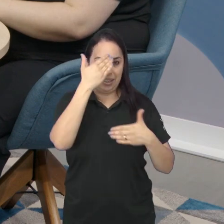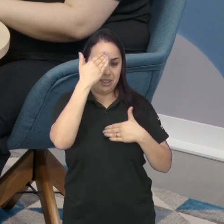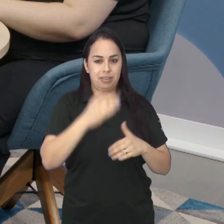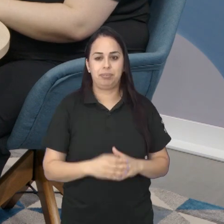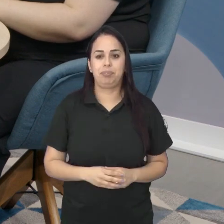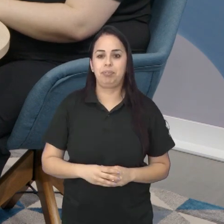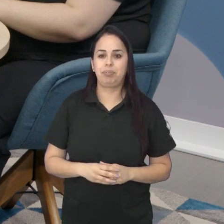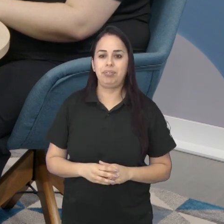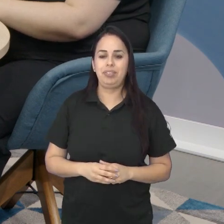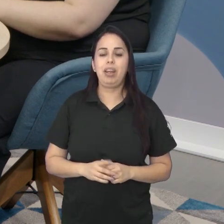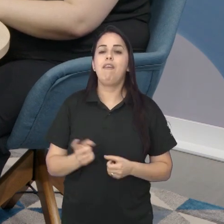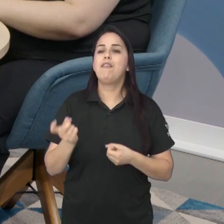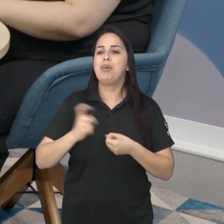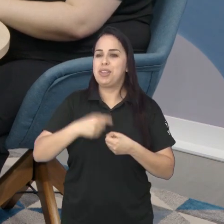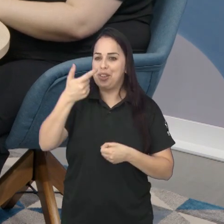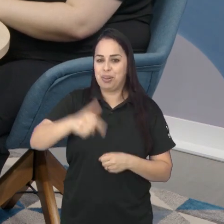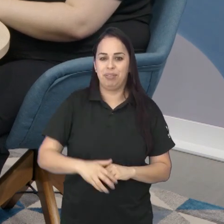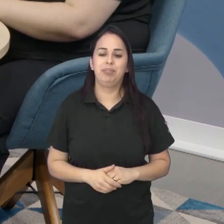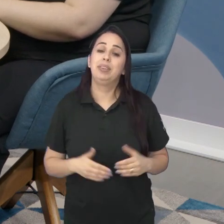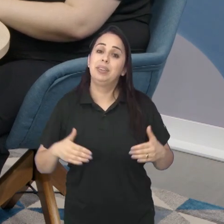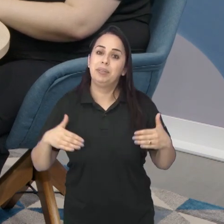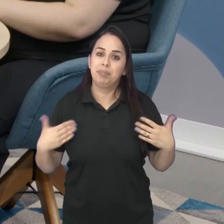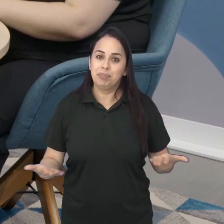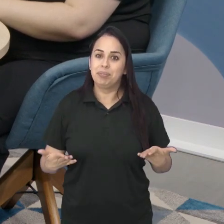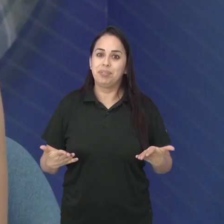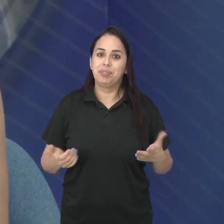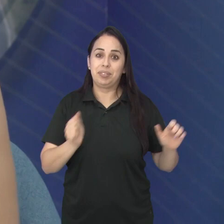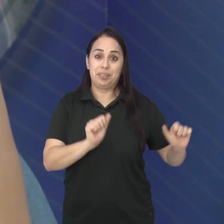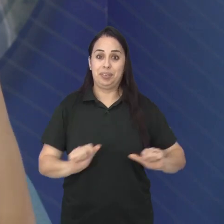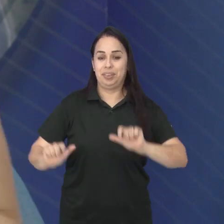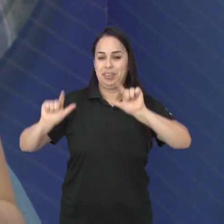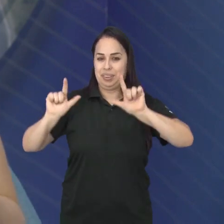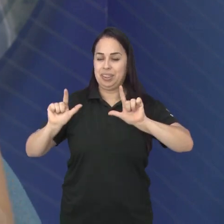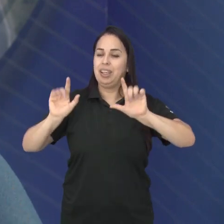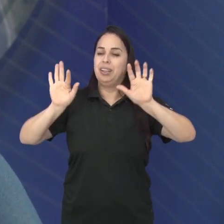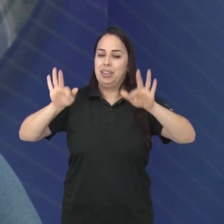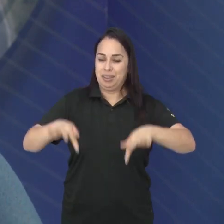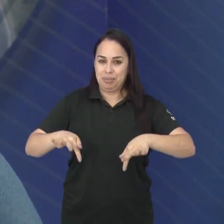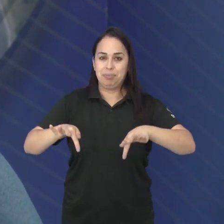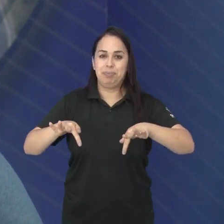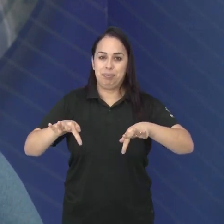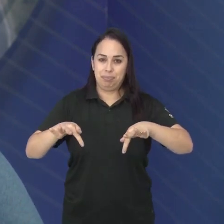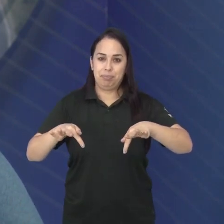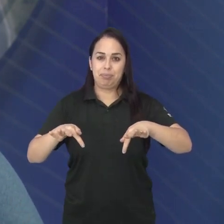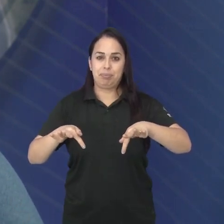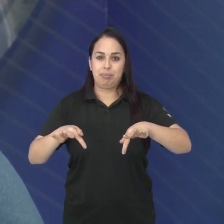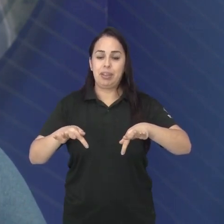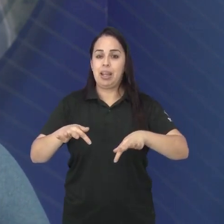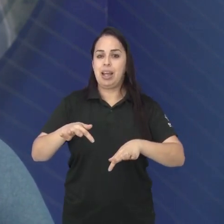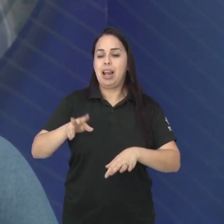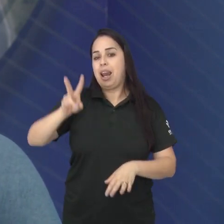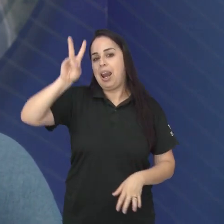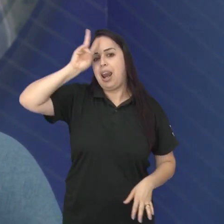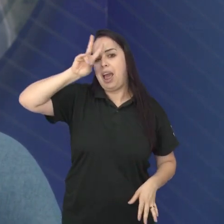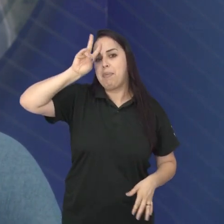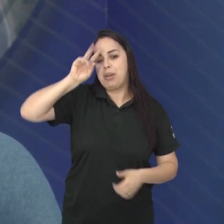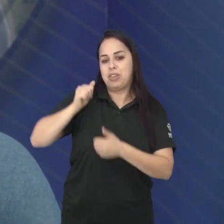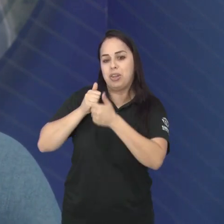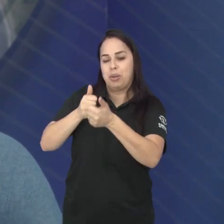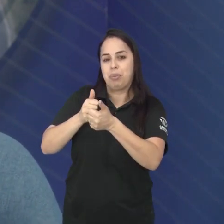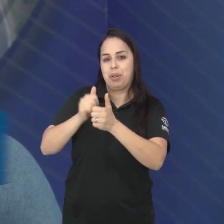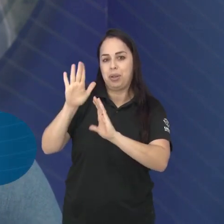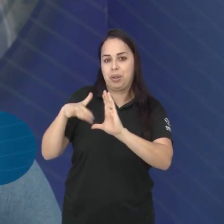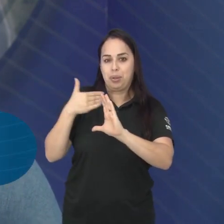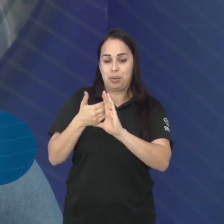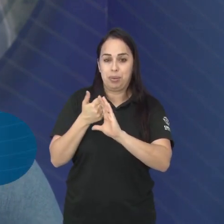Obrigada, viu? Eu que agradeço. Voltem sempre. Então é isso, o Diálogos da Cidade de hoje vai chegando ao fim. Não se esqueça de